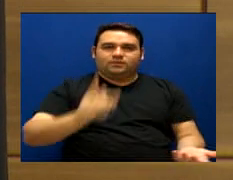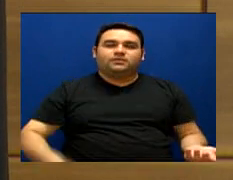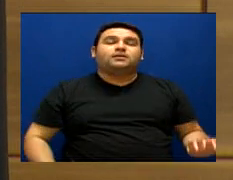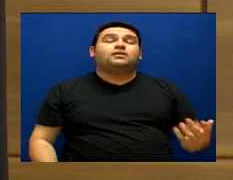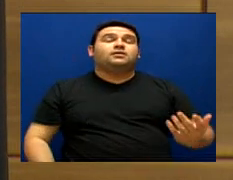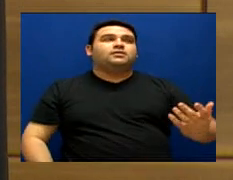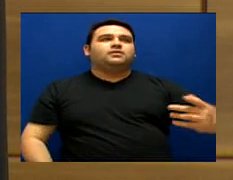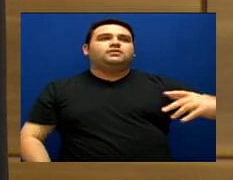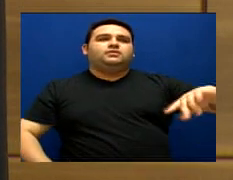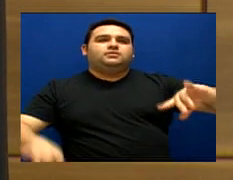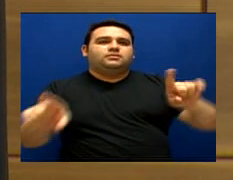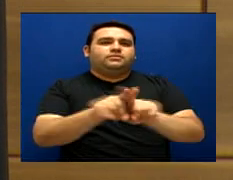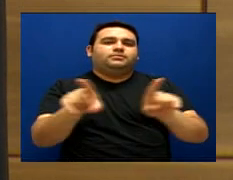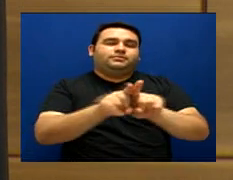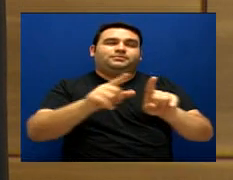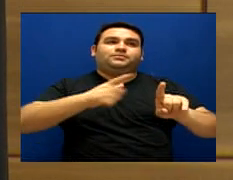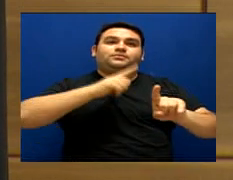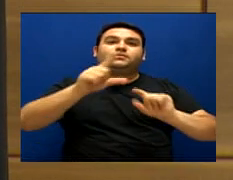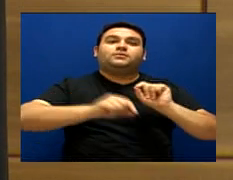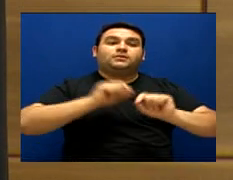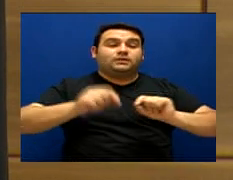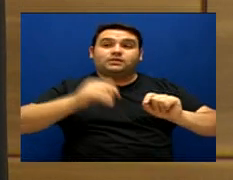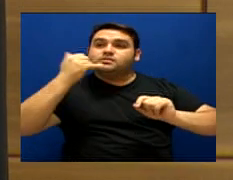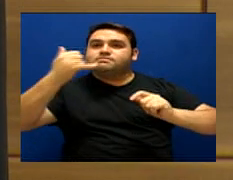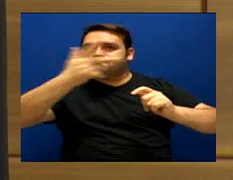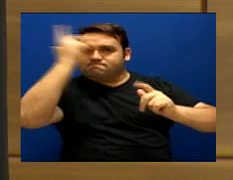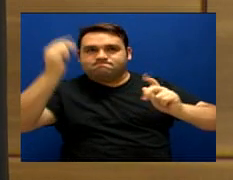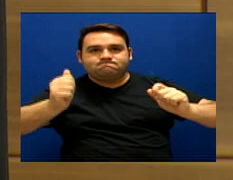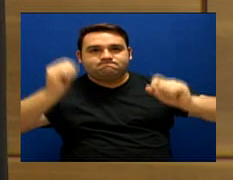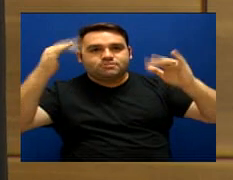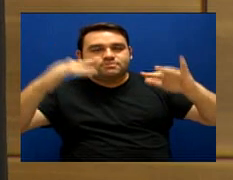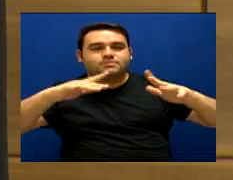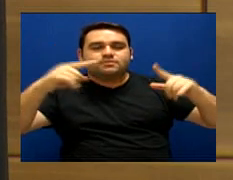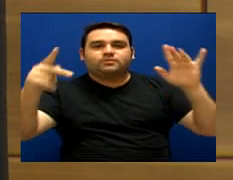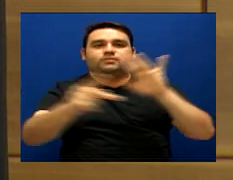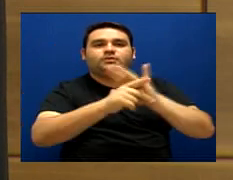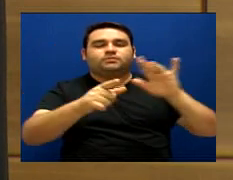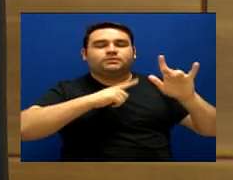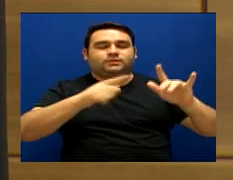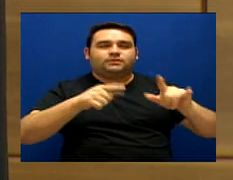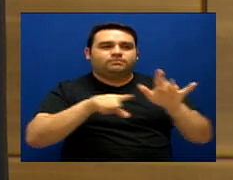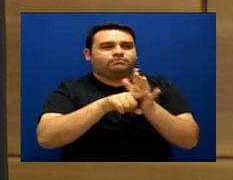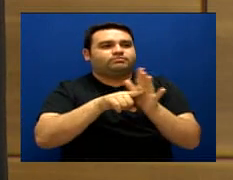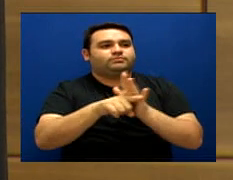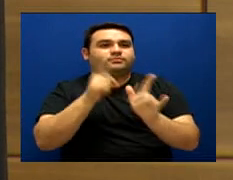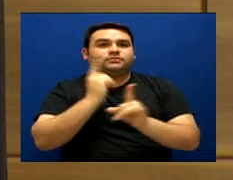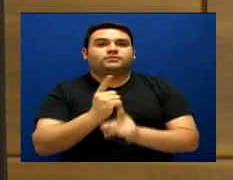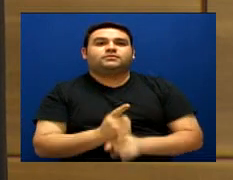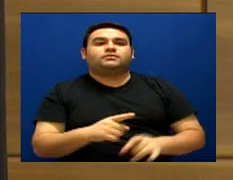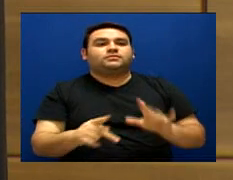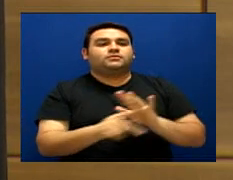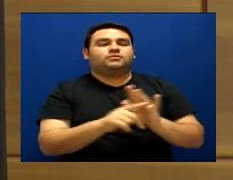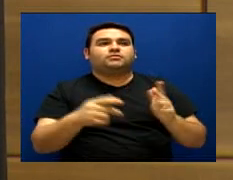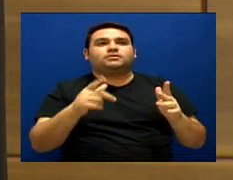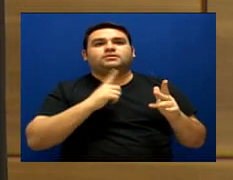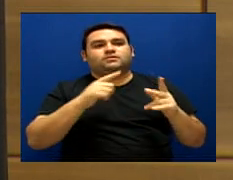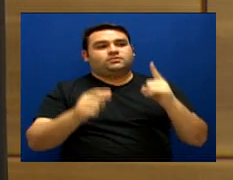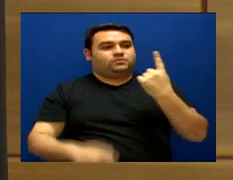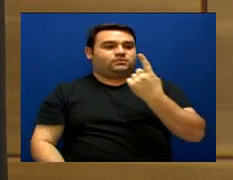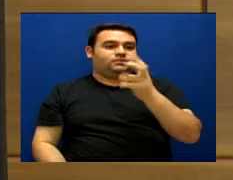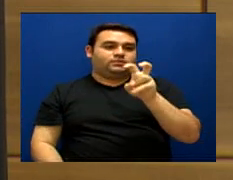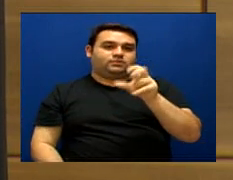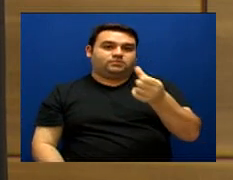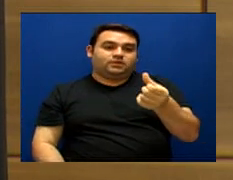Há também a dificuldade de acionar as autoridades para a realização e apuração das denúncias pelos canais 156